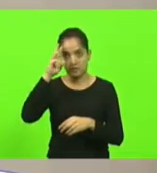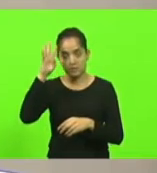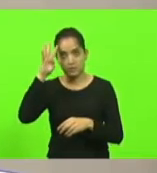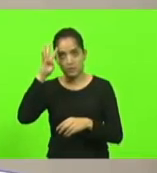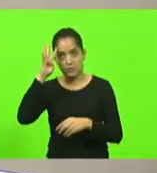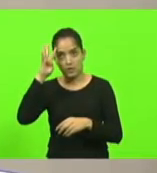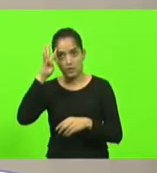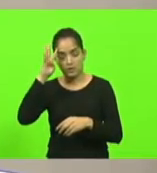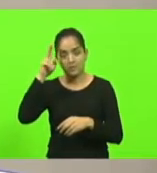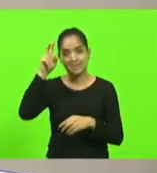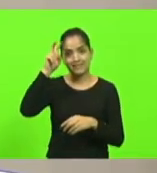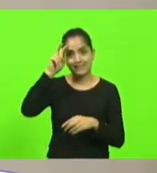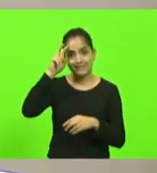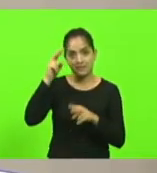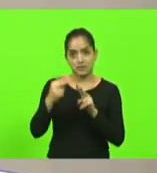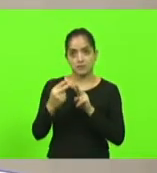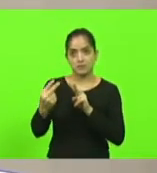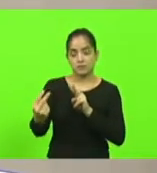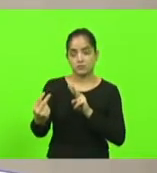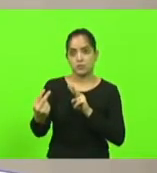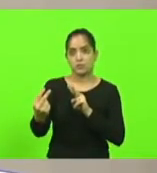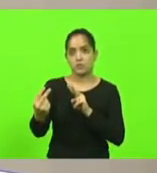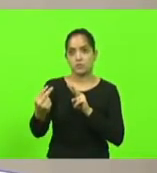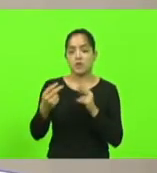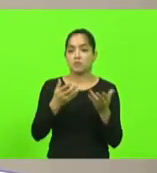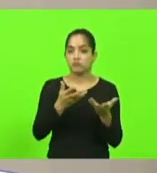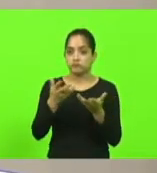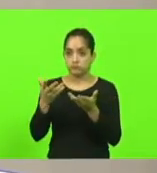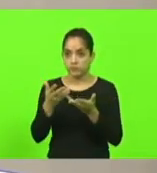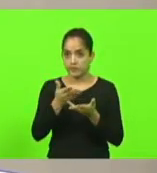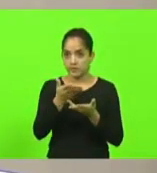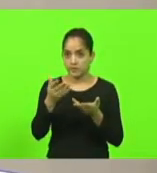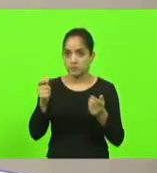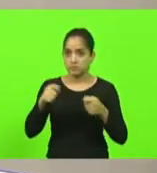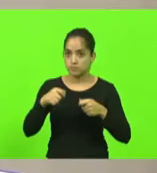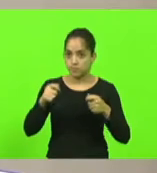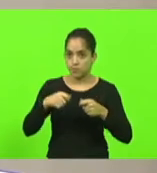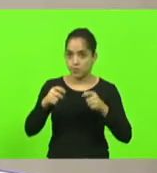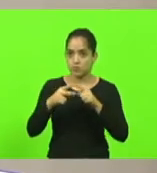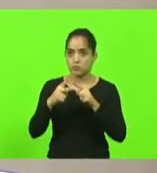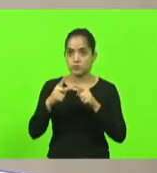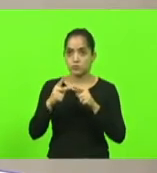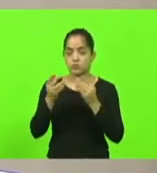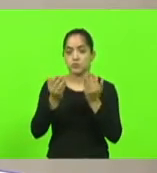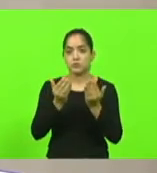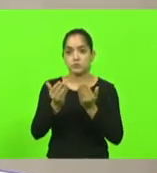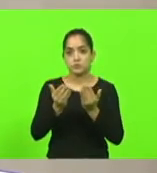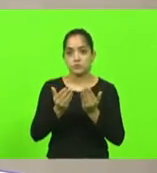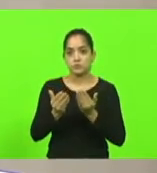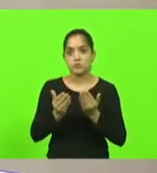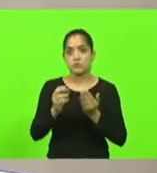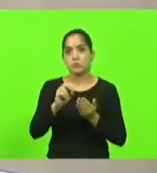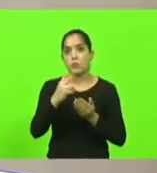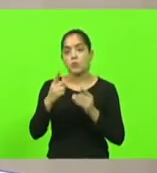e virtualmente na quinta. E aí eu queria ver, senhores líderes, se podemos apreciar as duas matérias ou somente uma.